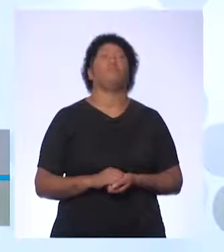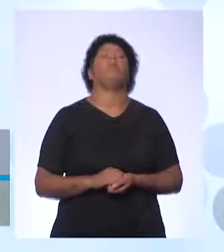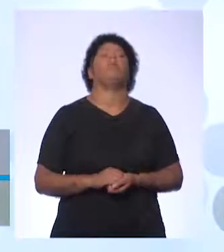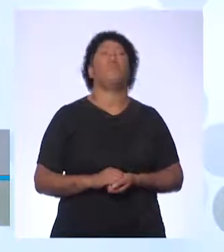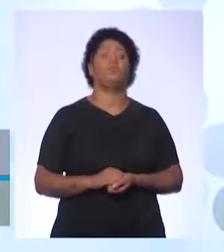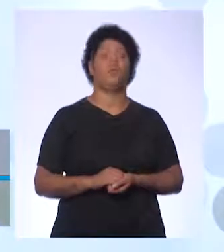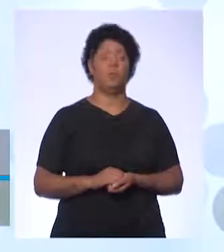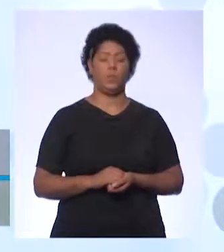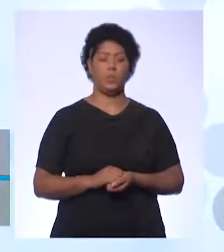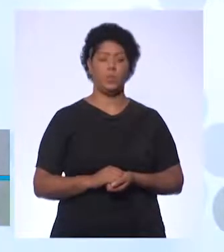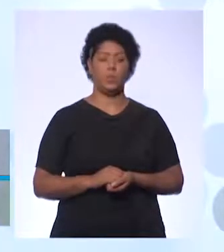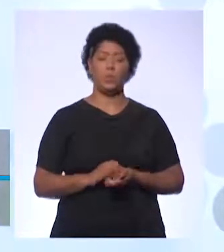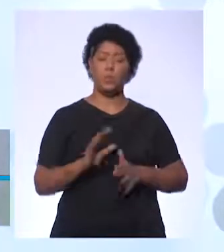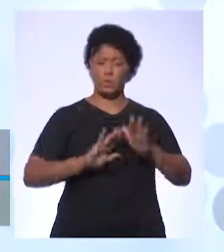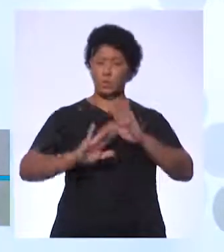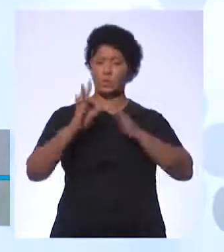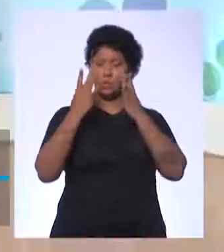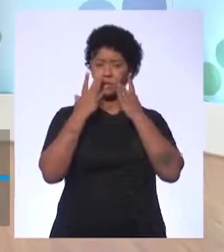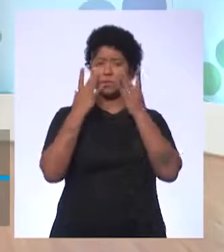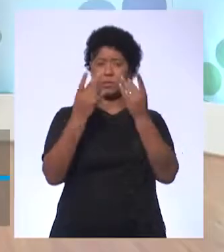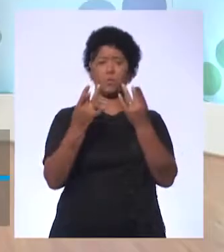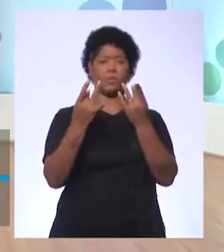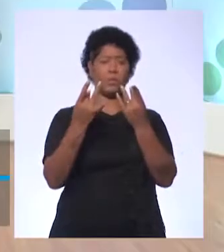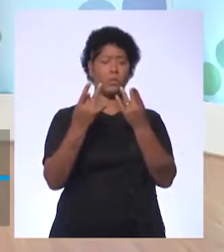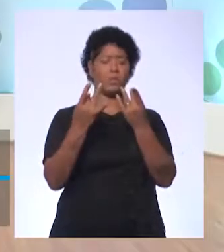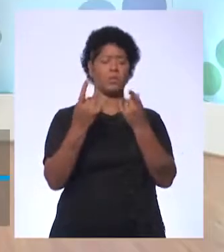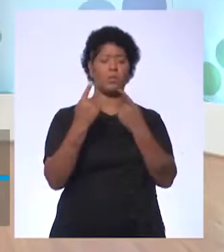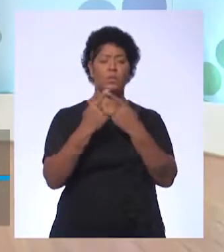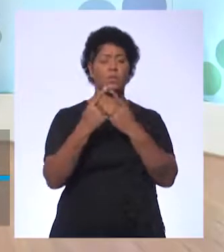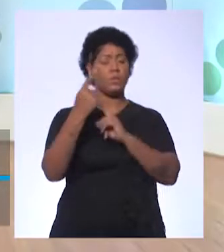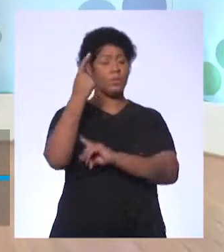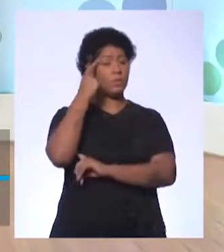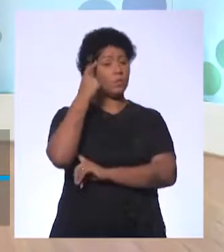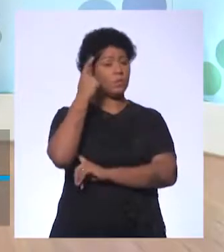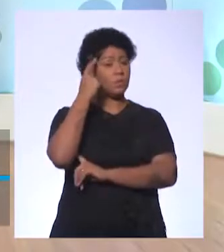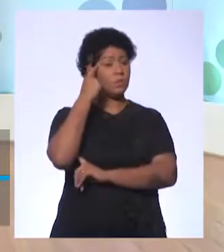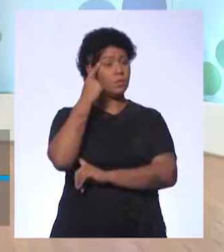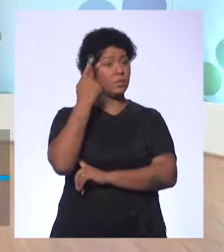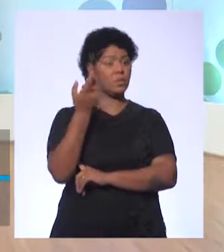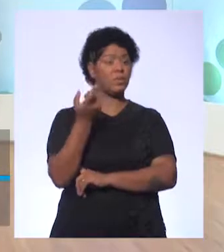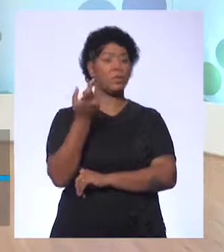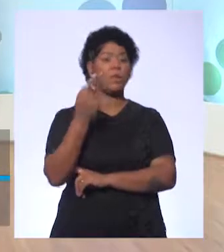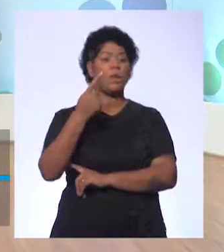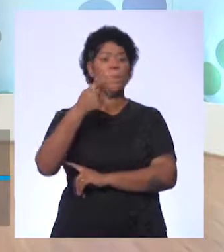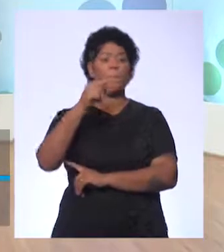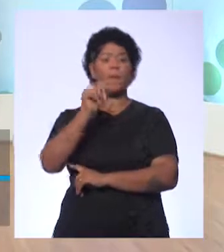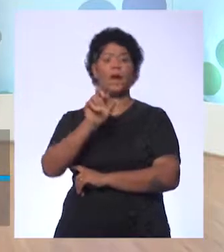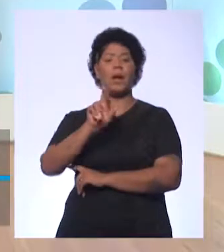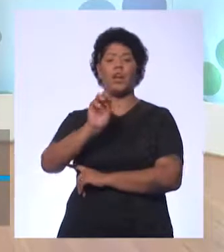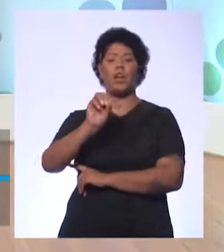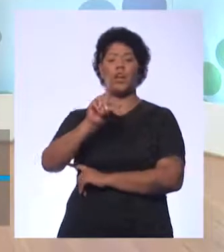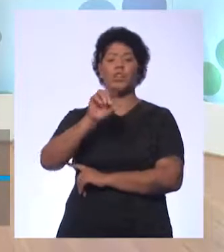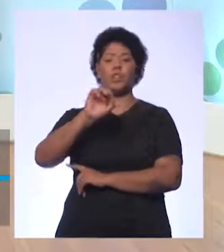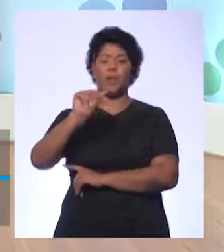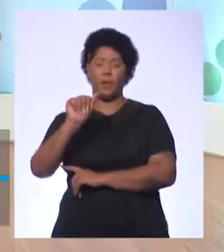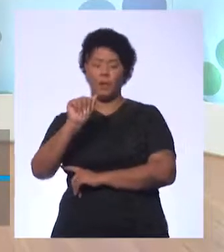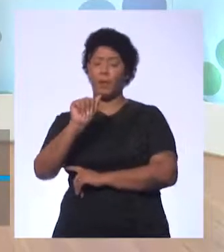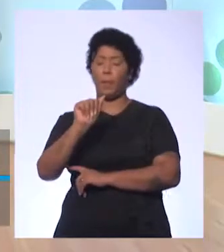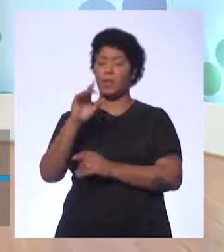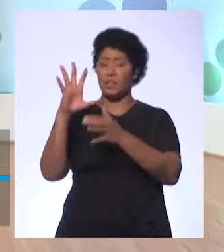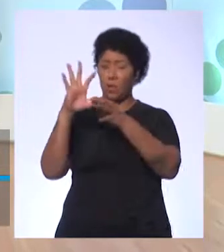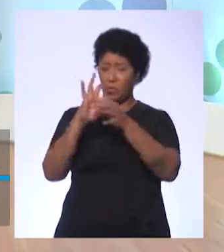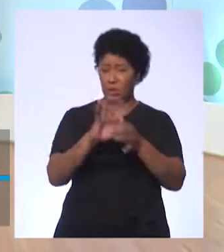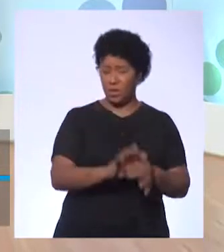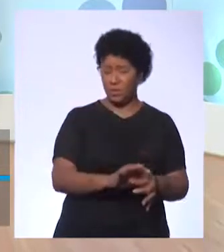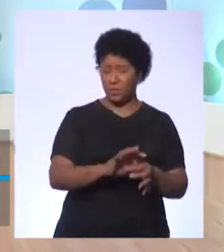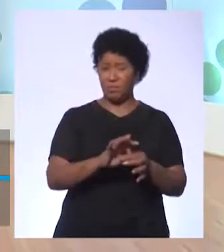antigo, né? Então, não precisa. E pensa, se você for fazer uma paródia, uma adaptação, esse contexto está